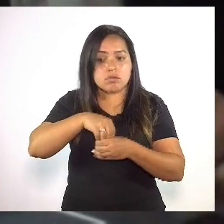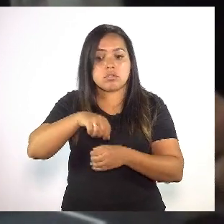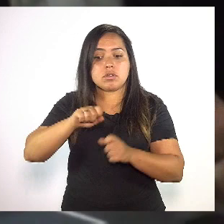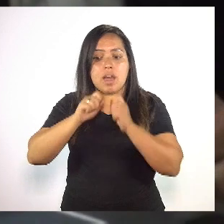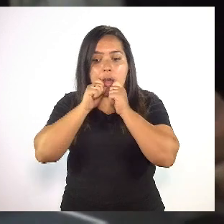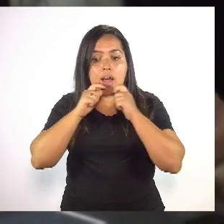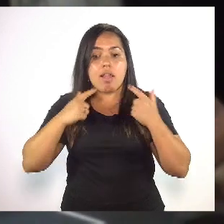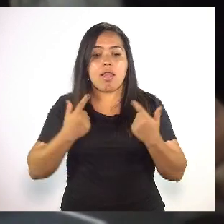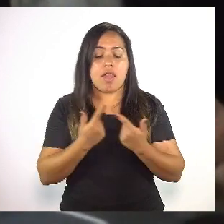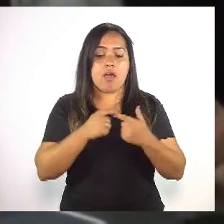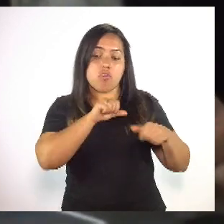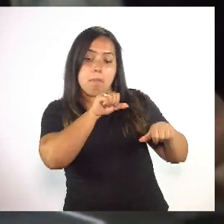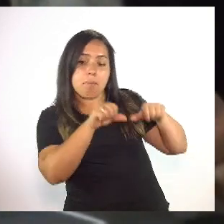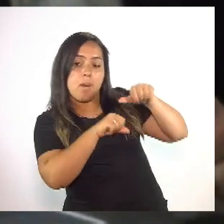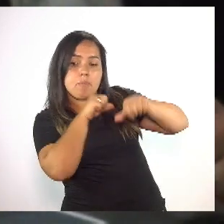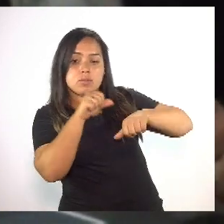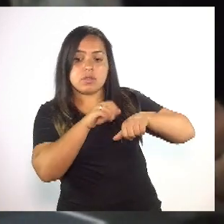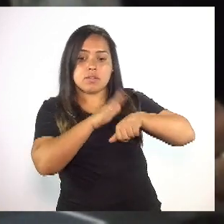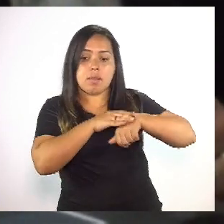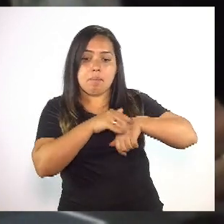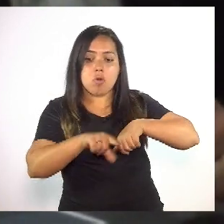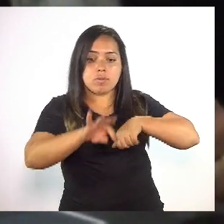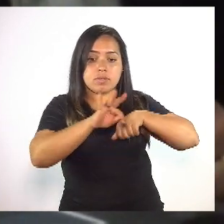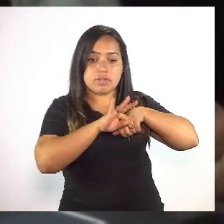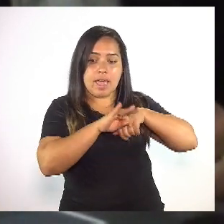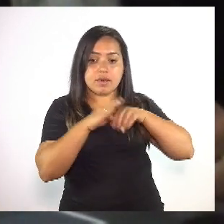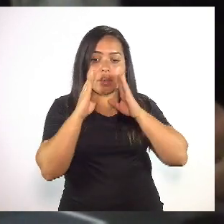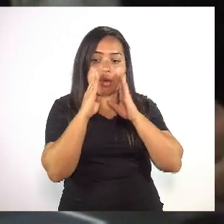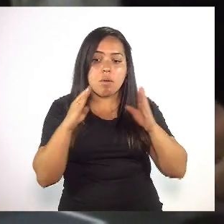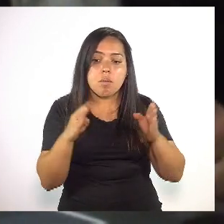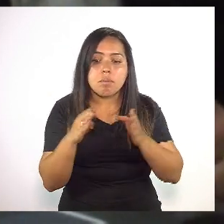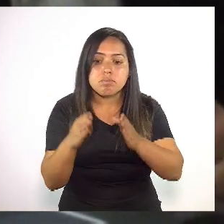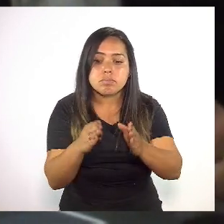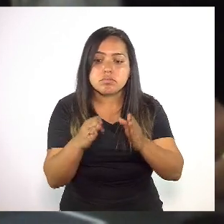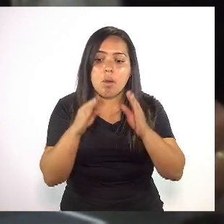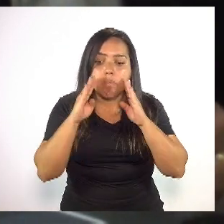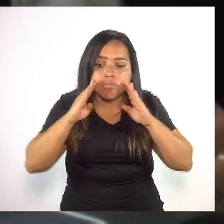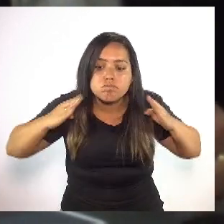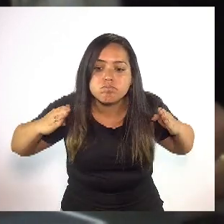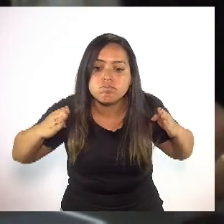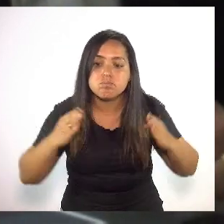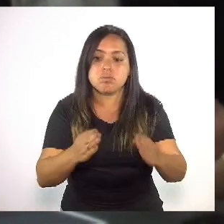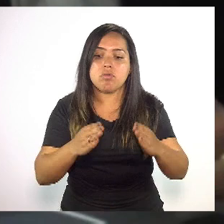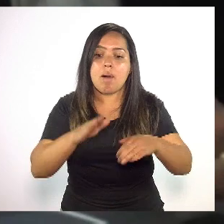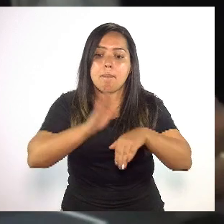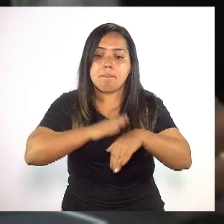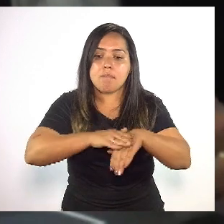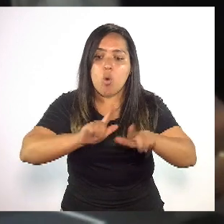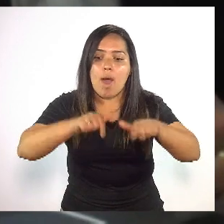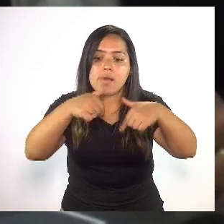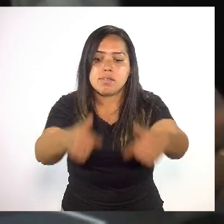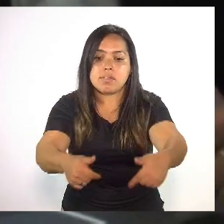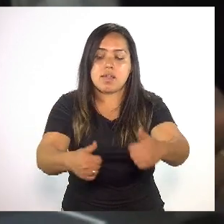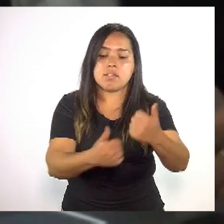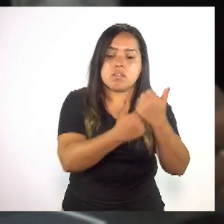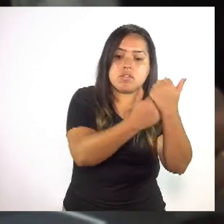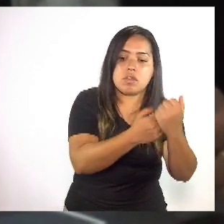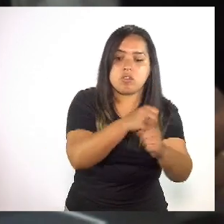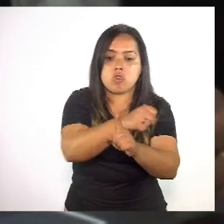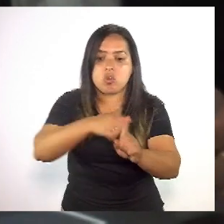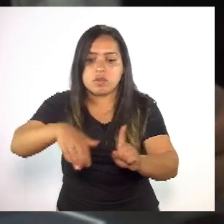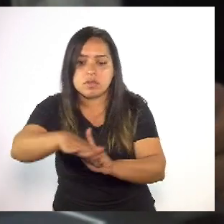do perfil de execução do FECP, uma destinação muito mais apontada para ações de assistência social.